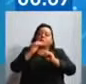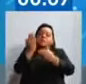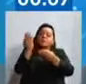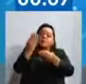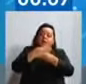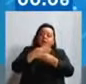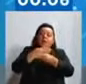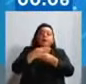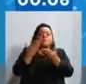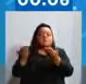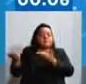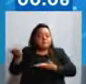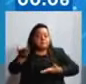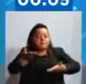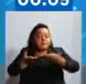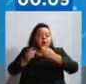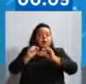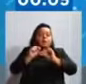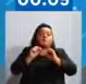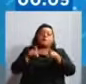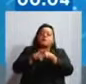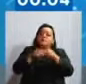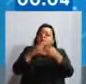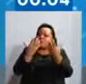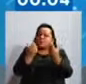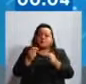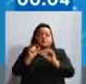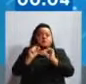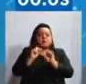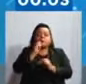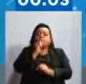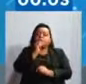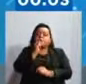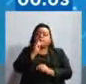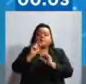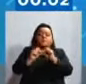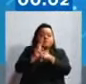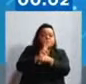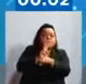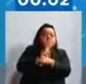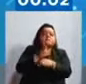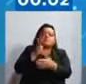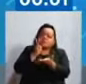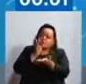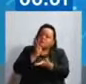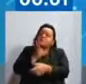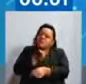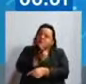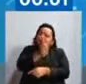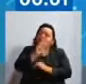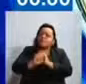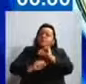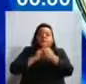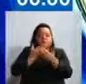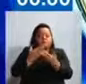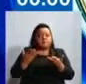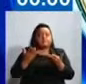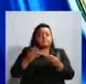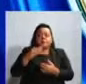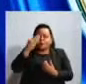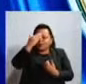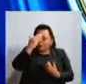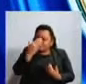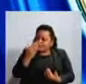Não irei aceitar também que sejam acabados os postos dos vigilantes. Irei manter os postos dos vigilantes e aumentar os postos dos vigilantes. Obrigada,